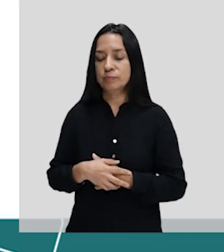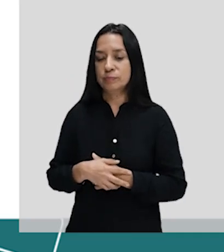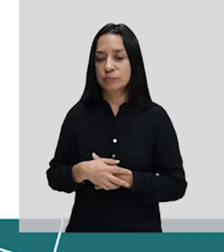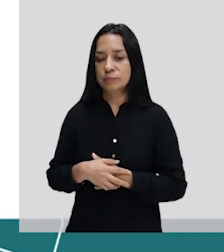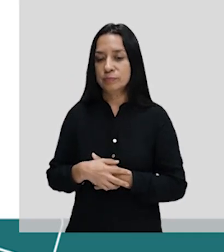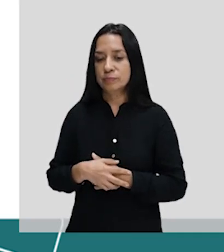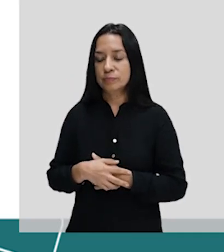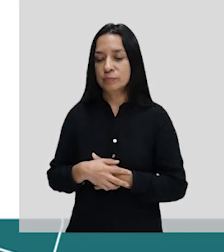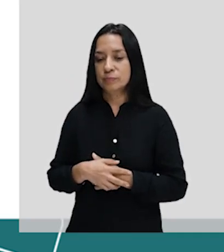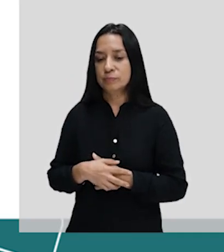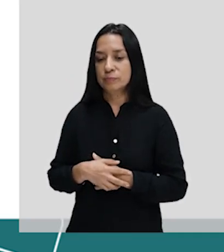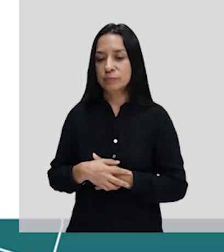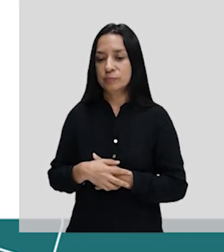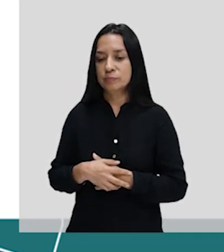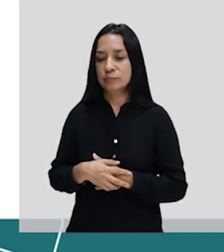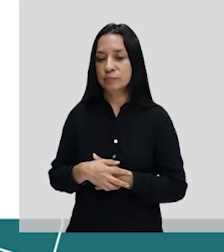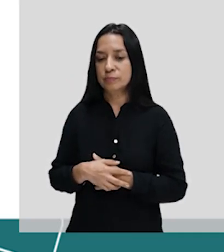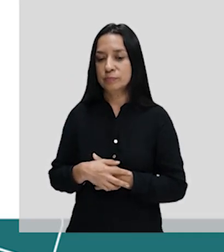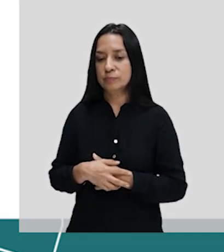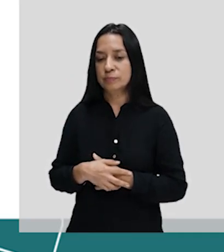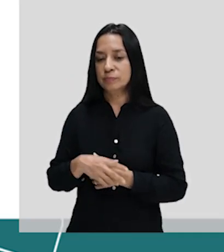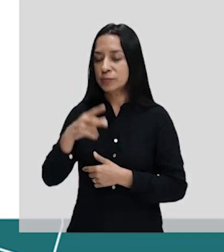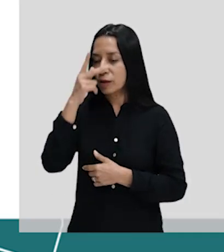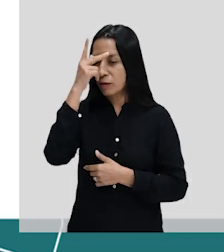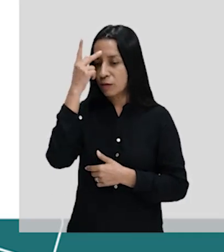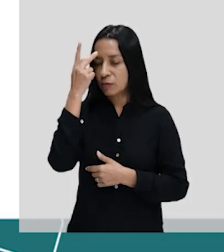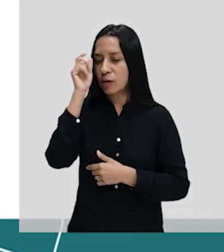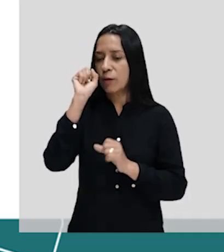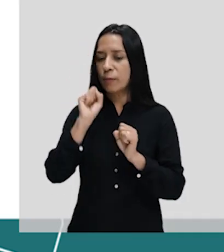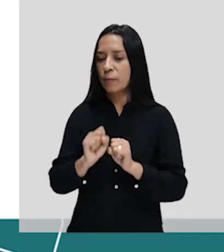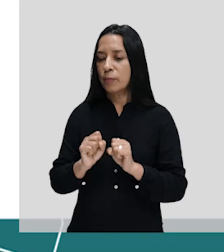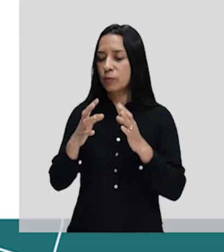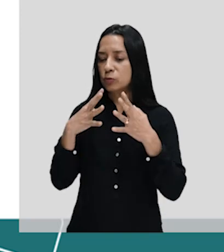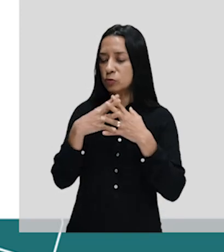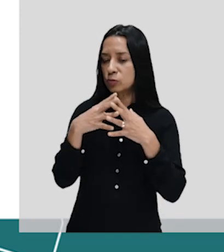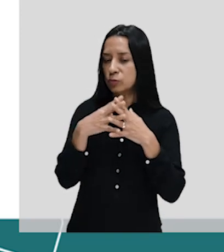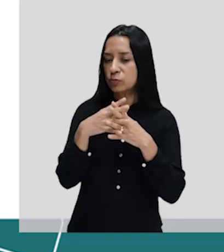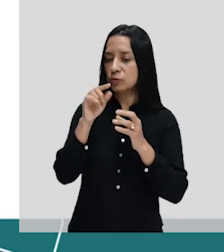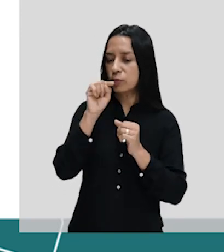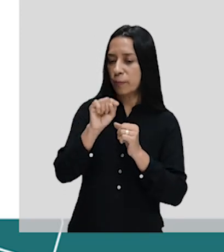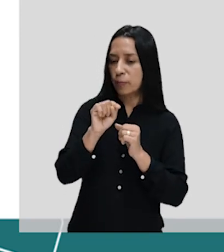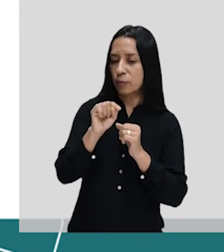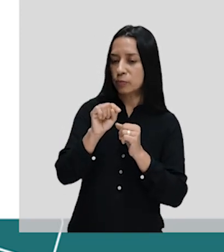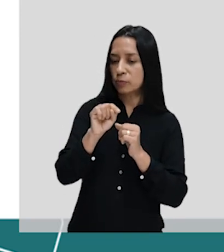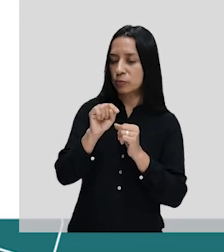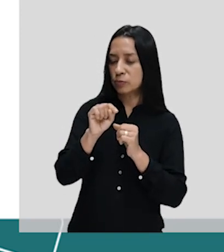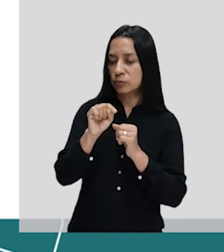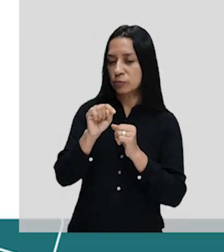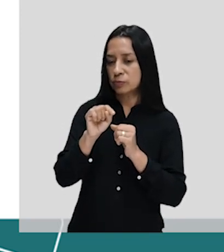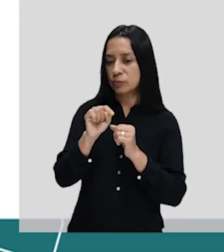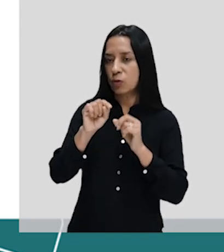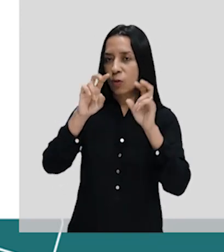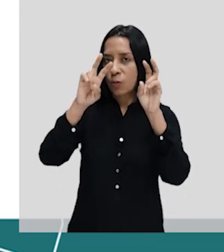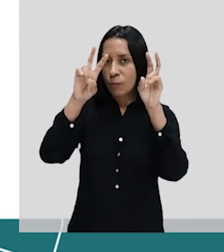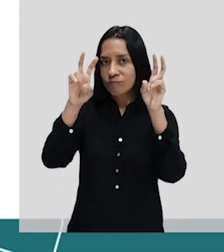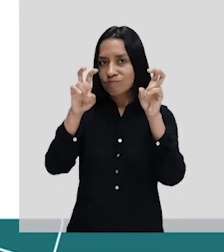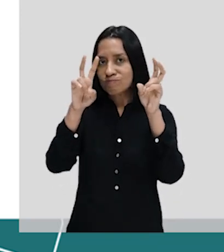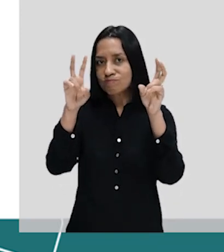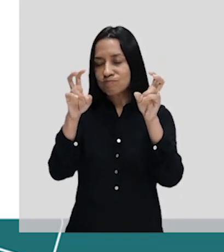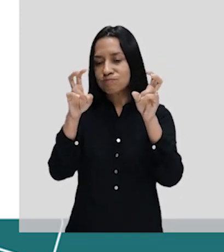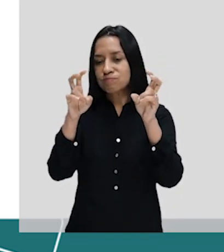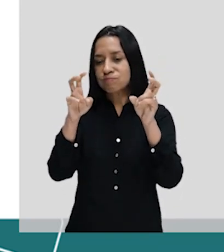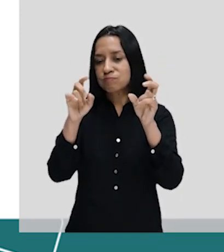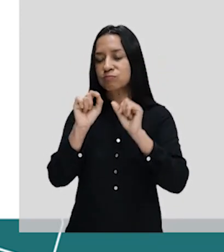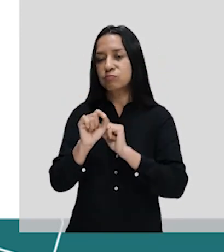suspensivos. Alguém pode confundir pontos suspensivos com aspas, porque as aspas ficam em cima.